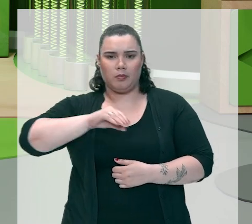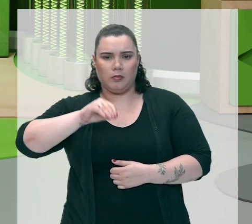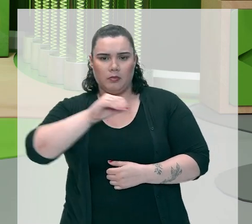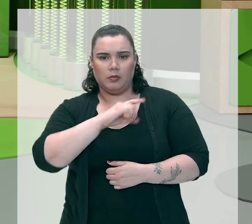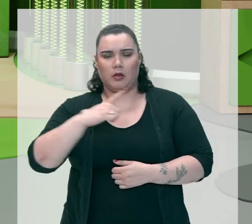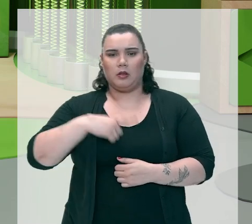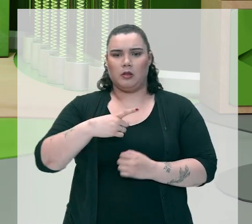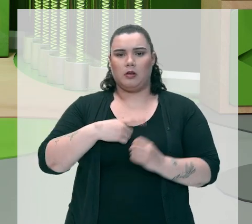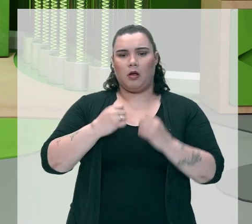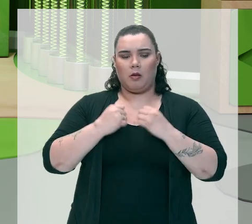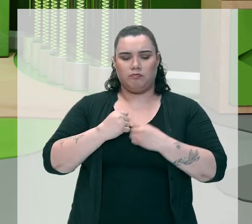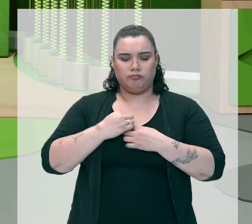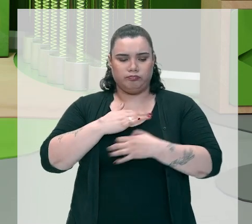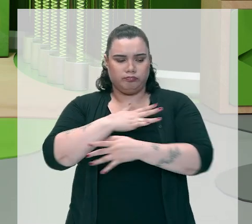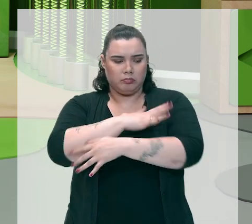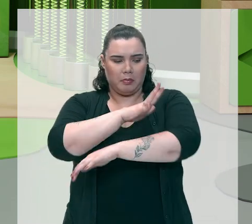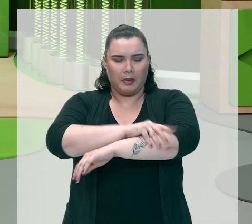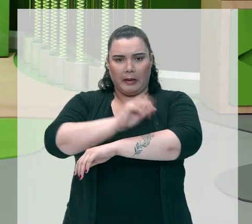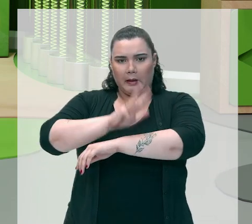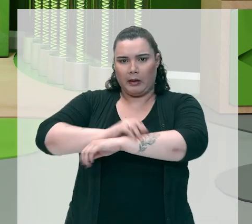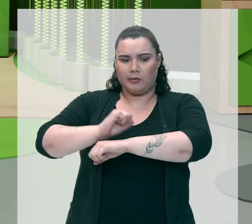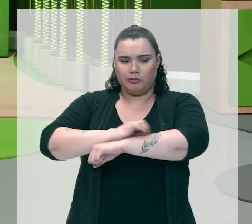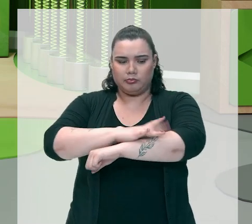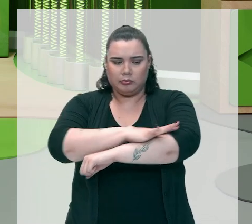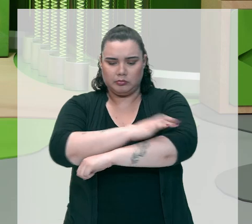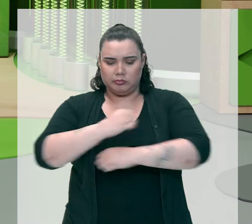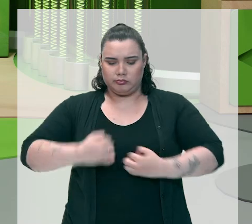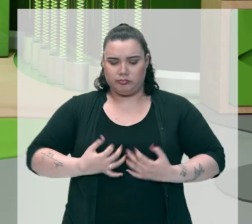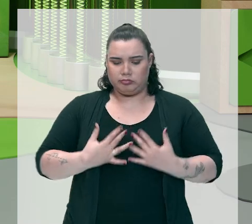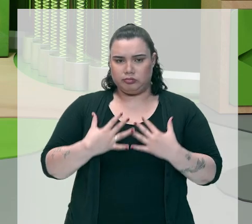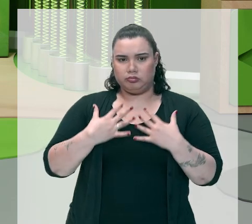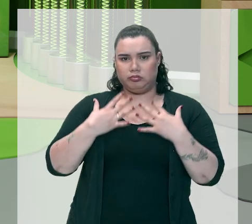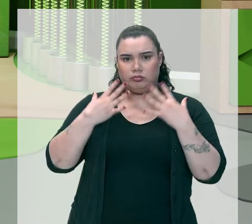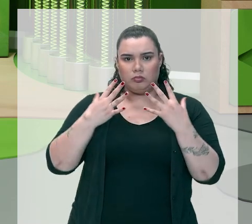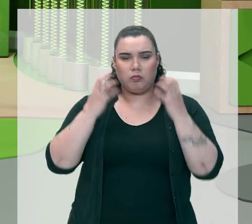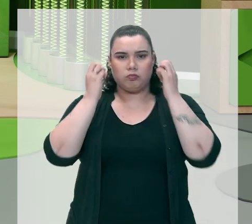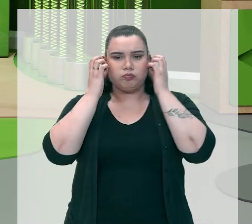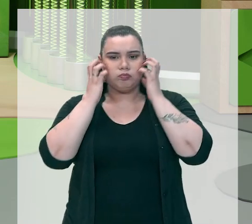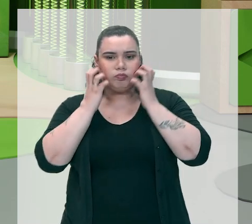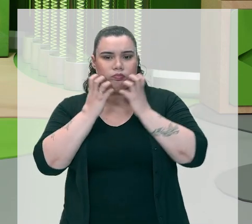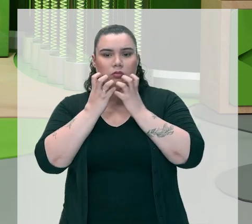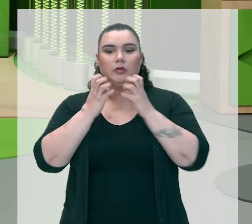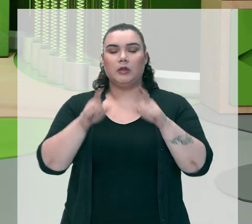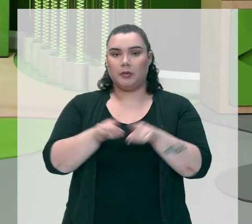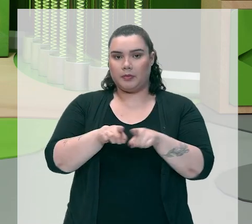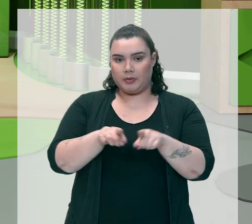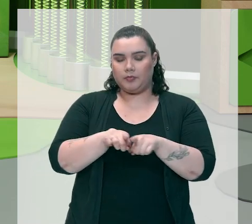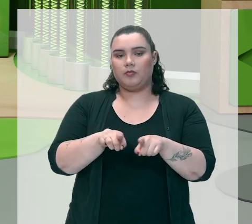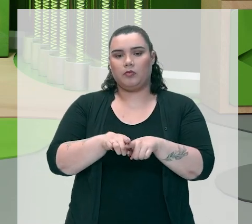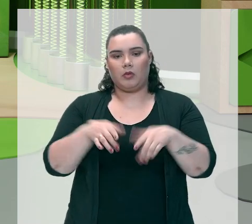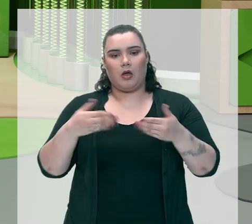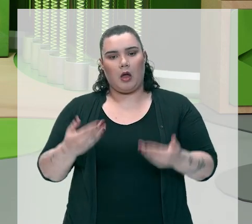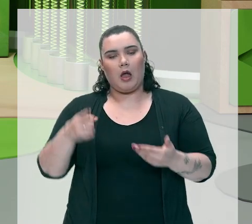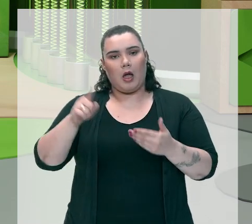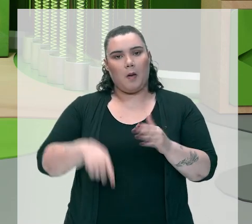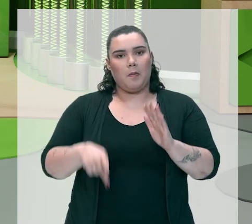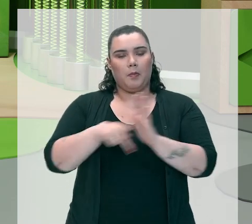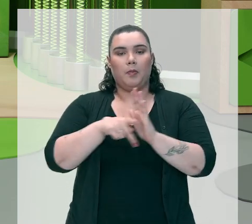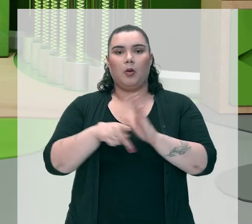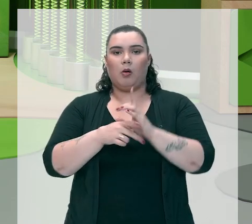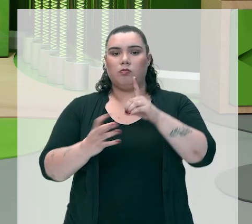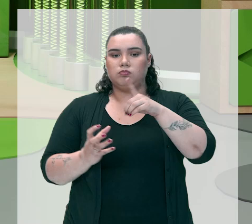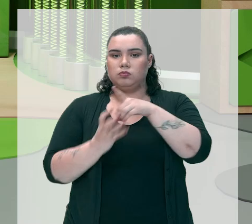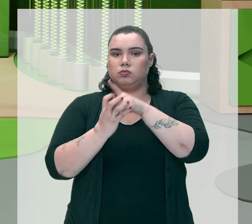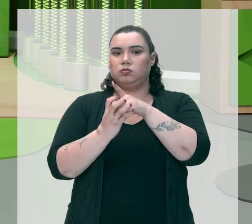mais, aparecem mais pelos pelo corpo, por exemplo. A gente tem aí a função dos testículos, que são essas glândulas que produzem